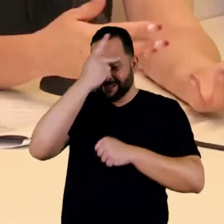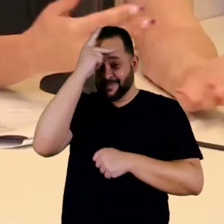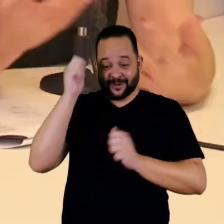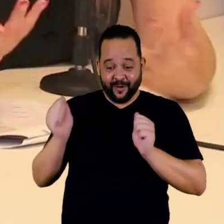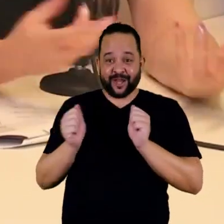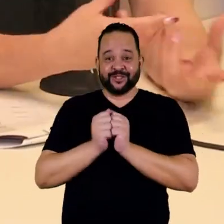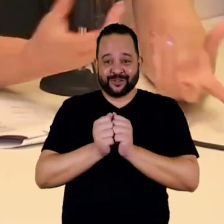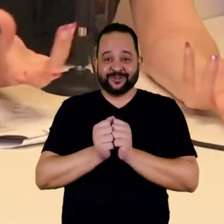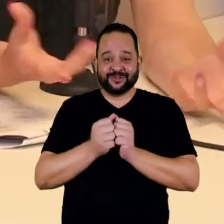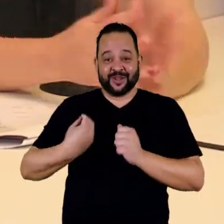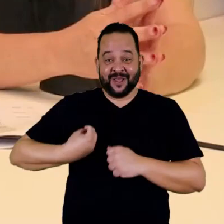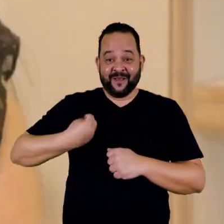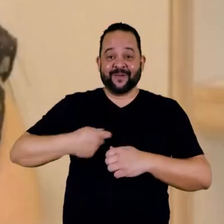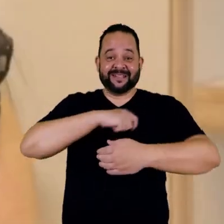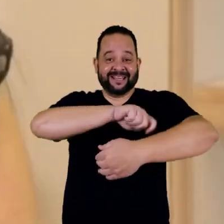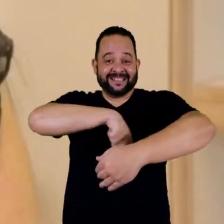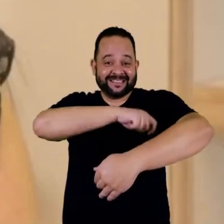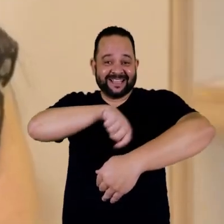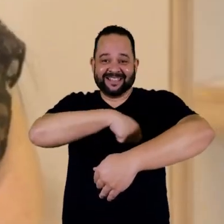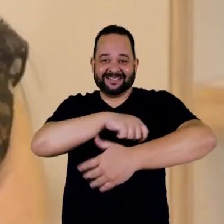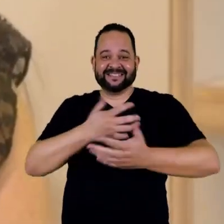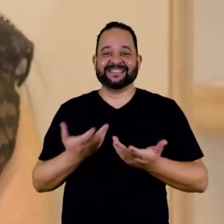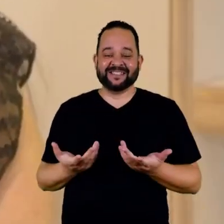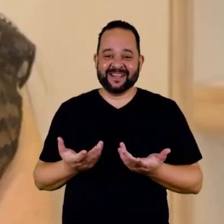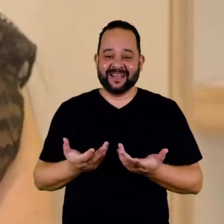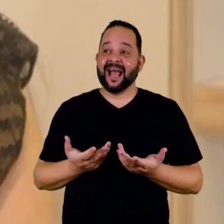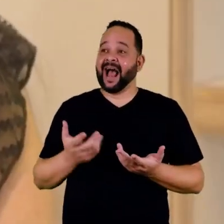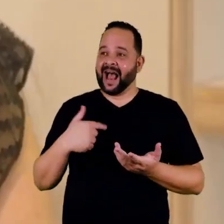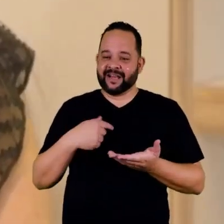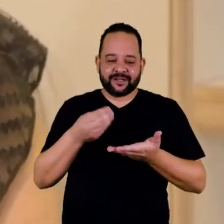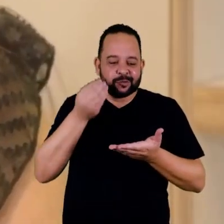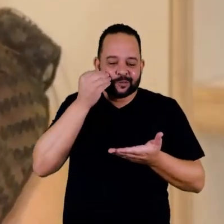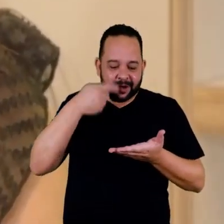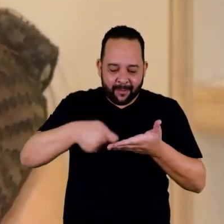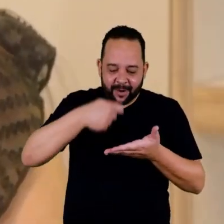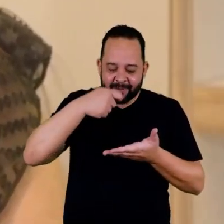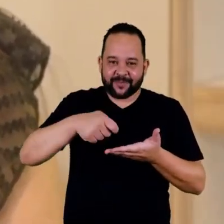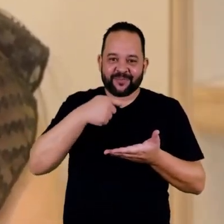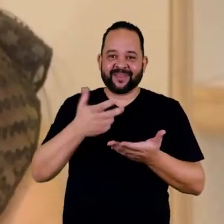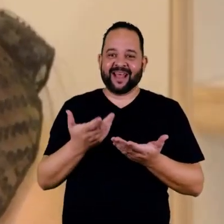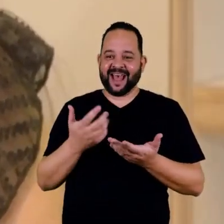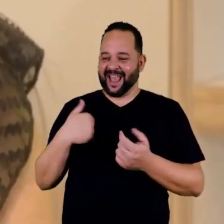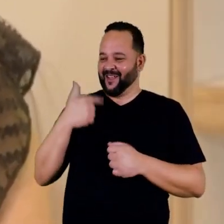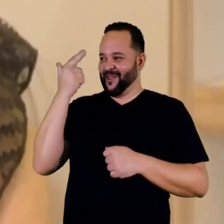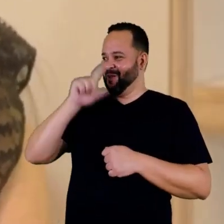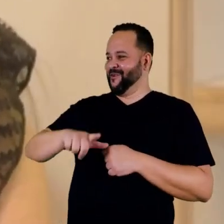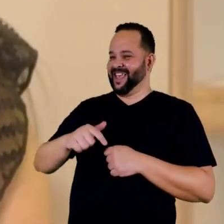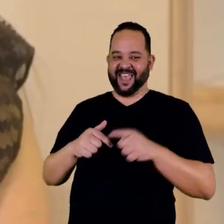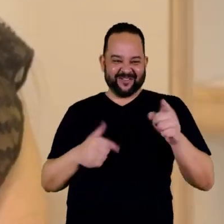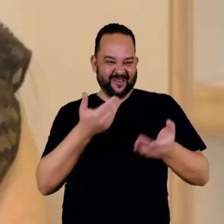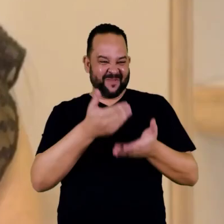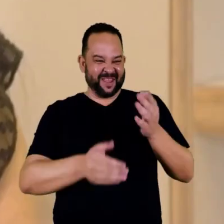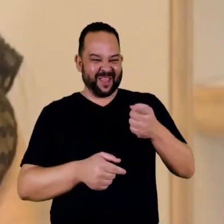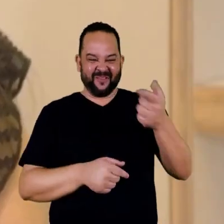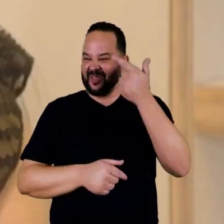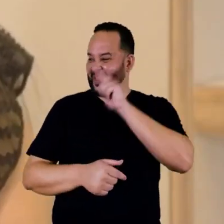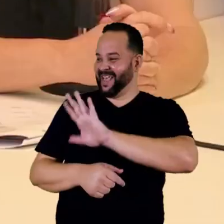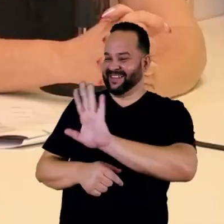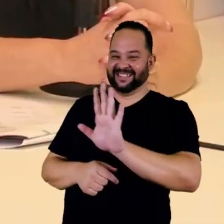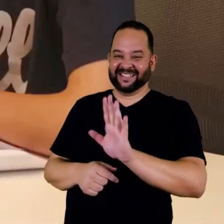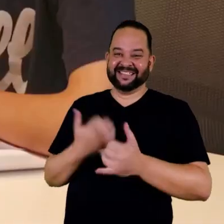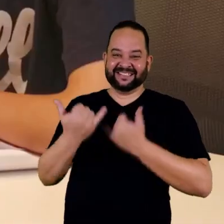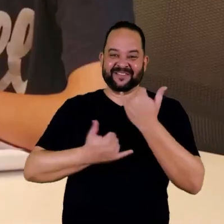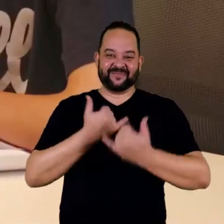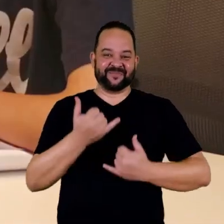pra cozinha as famílias se dividem mas mesmo sem ter jurado ficou essas brincadeiras nós ganhamos a gente ganhou o outro ganhou outro